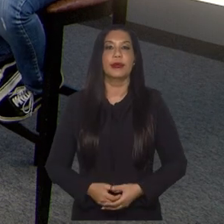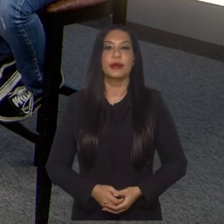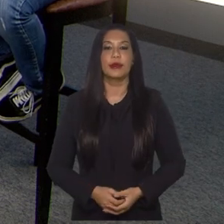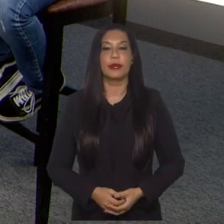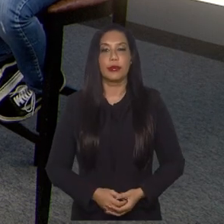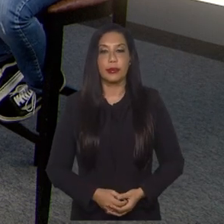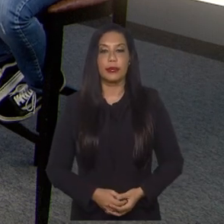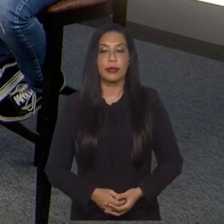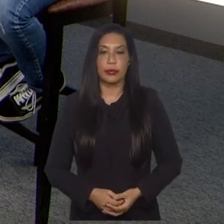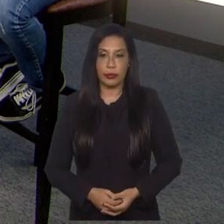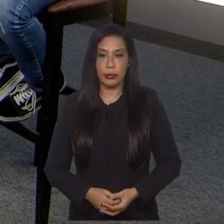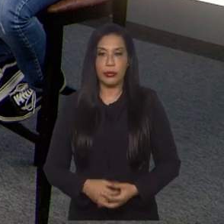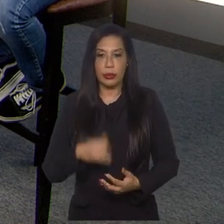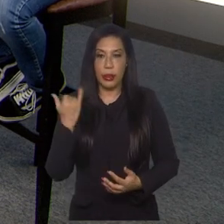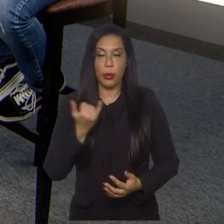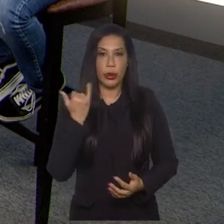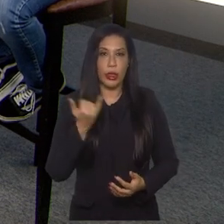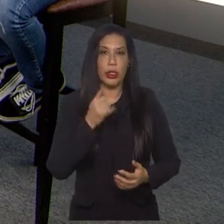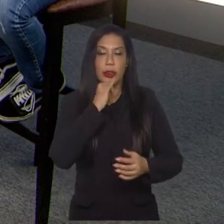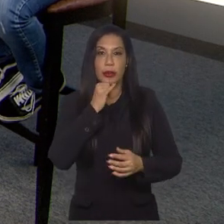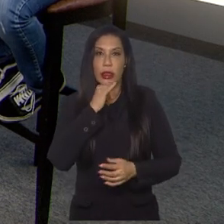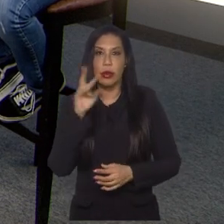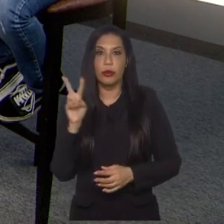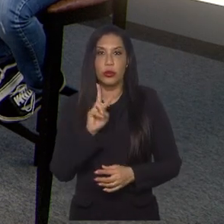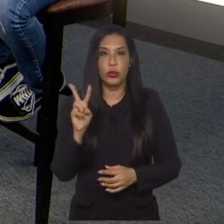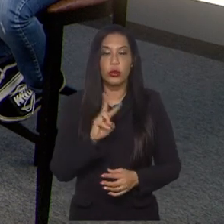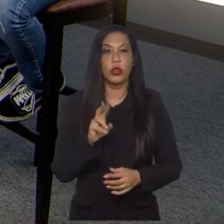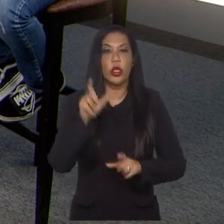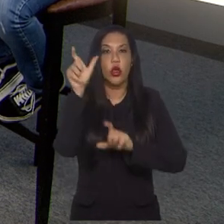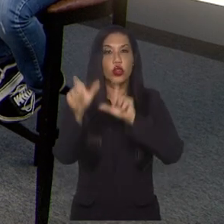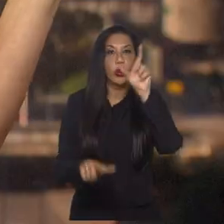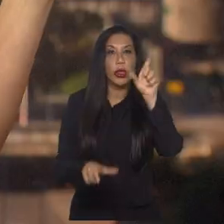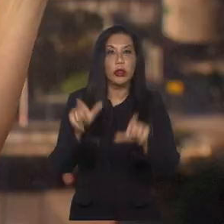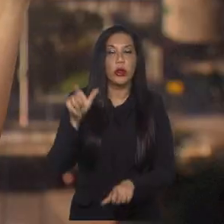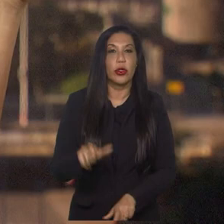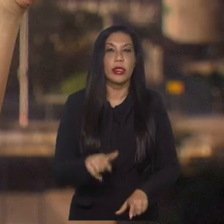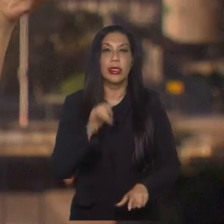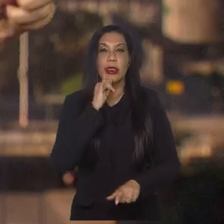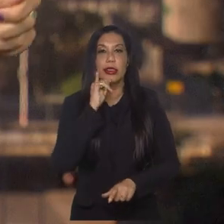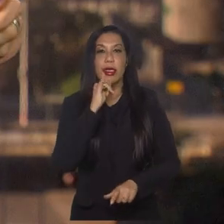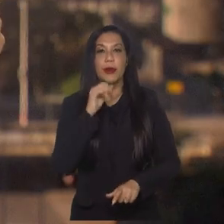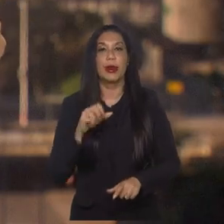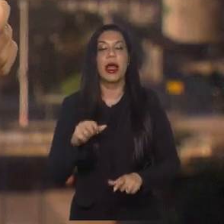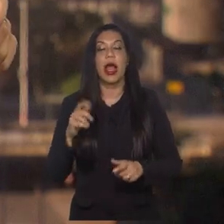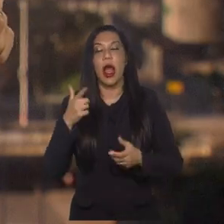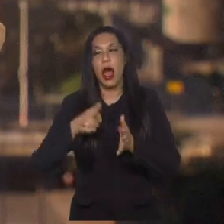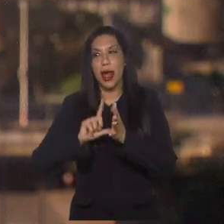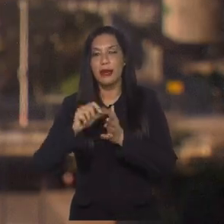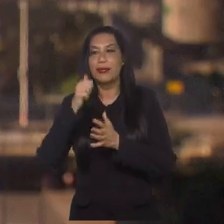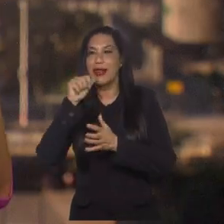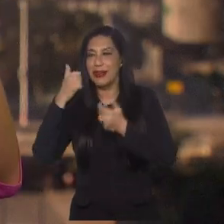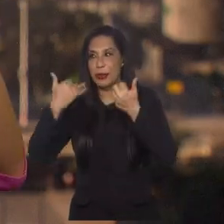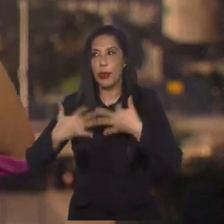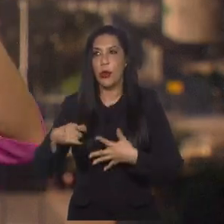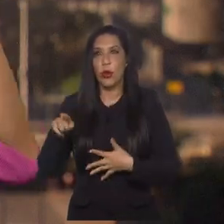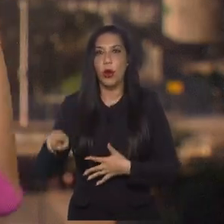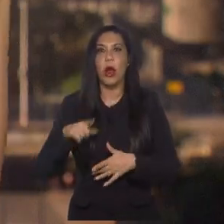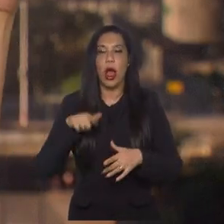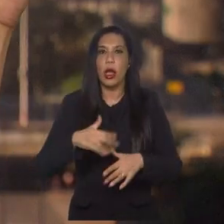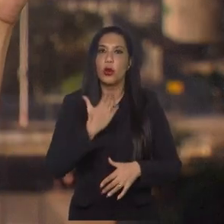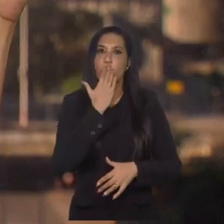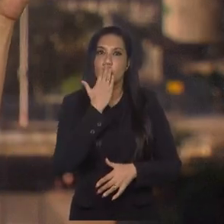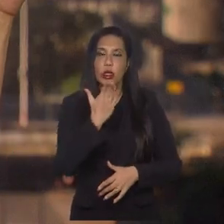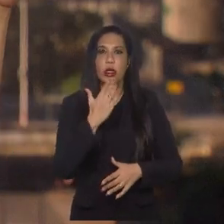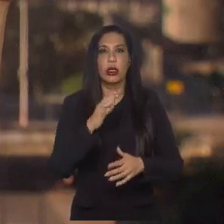E nesse fechamento, eu acho que é legal a gente falar dessas jogadoras, porque, como o Isabelle bem comentou no início, é um time